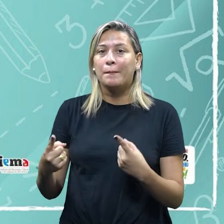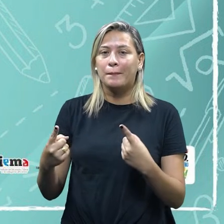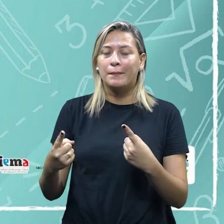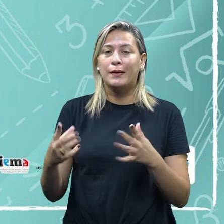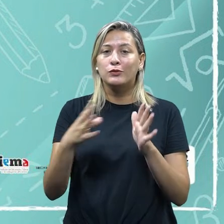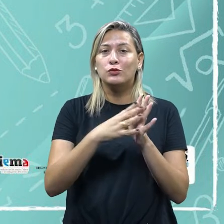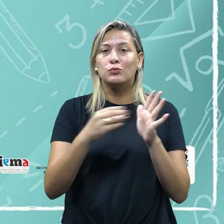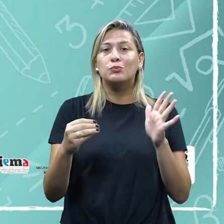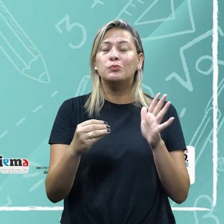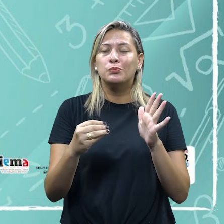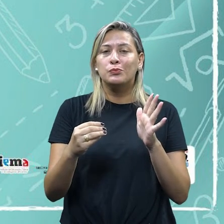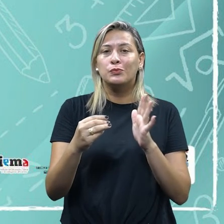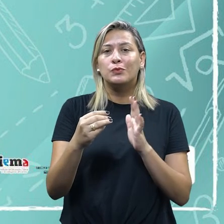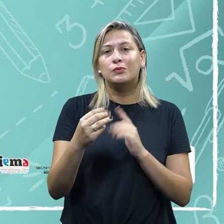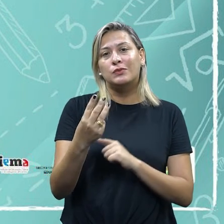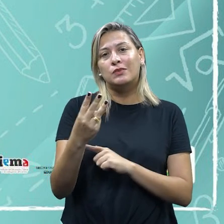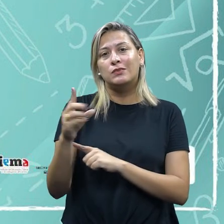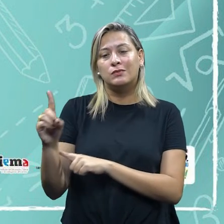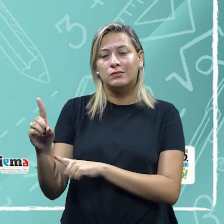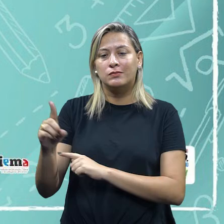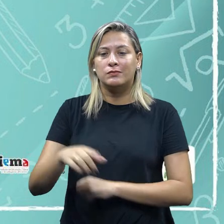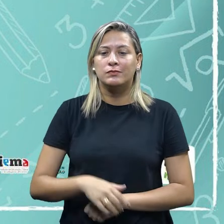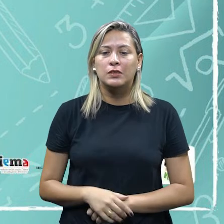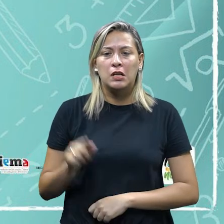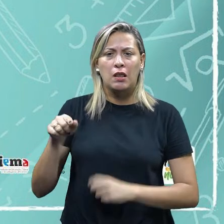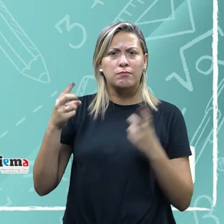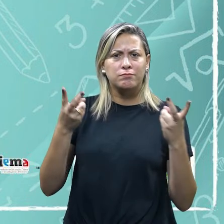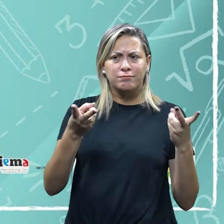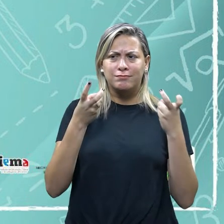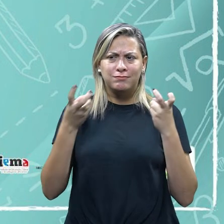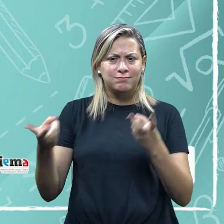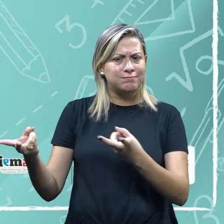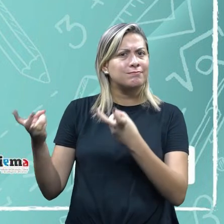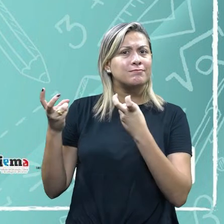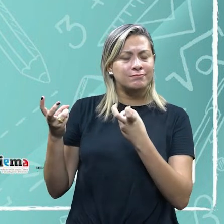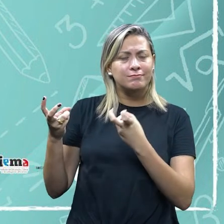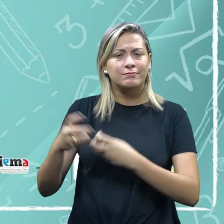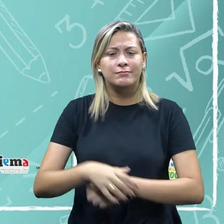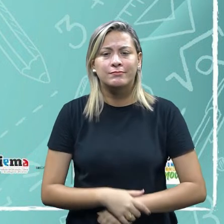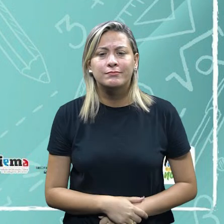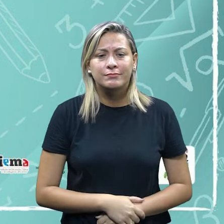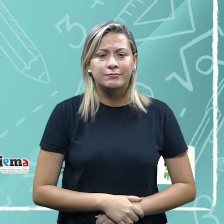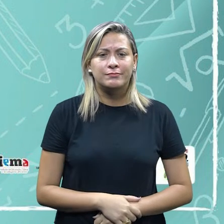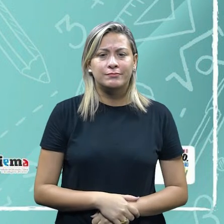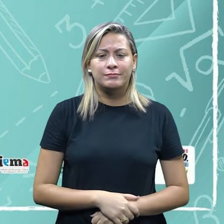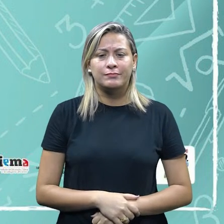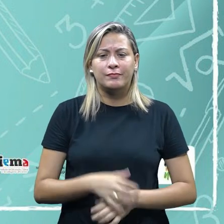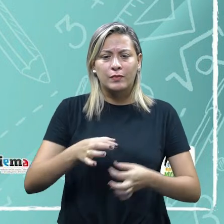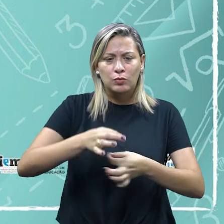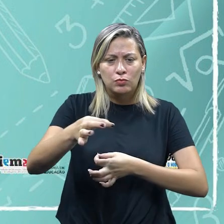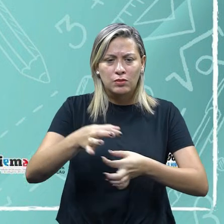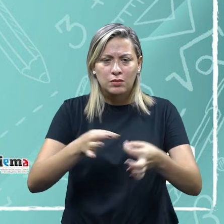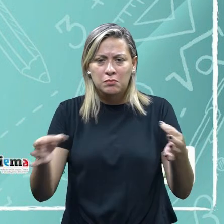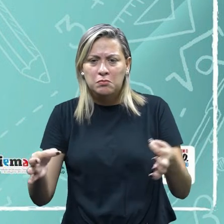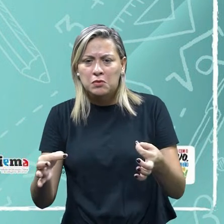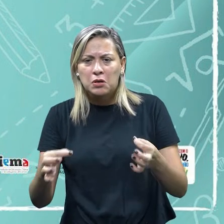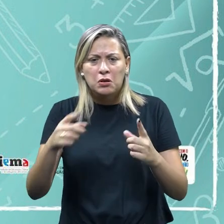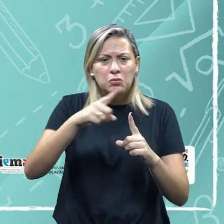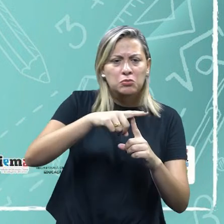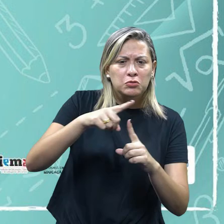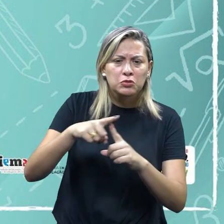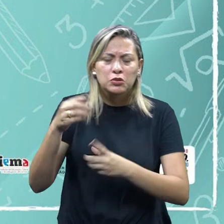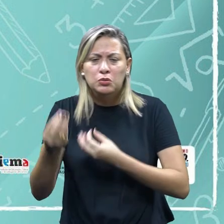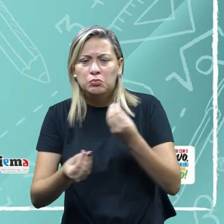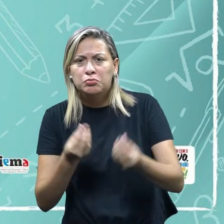no modelo 3D. Então a gente consegue ver de maneira bem clara a questão das dimensões, das formas, né,